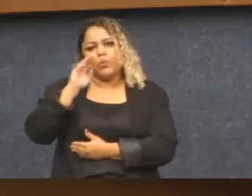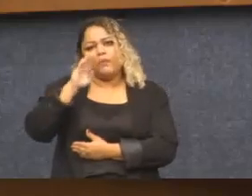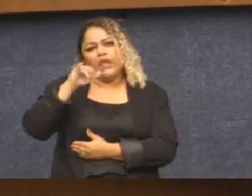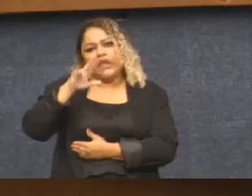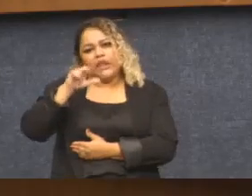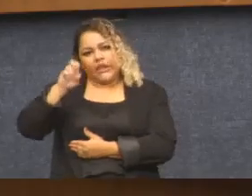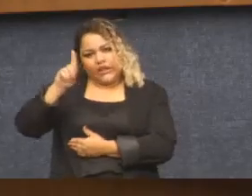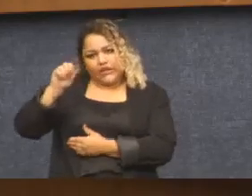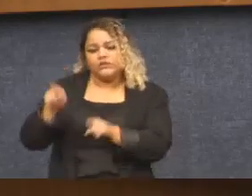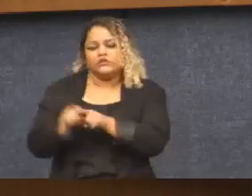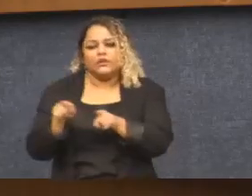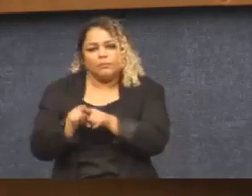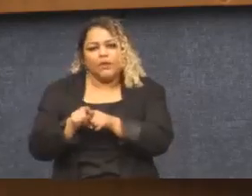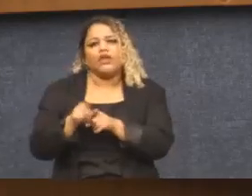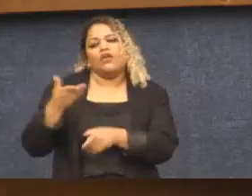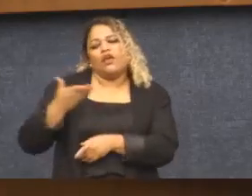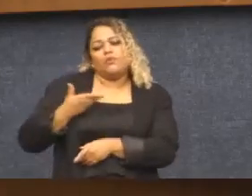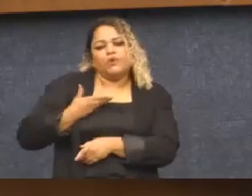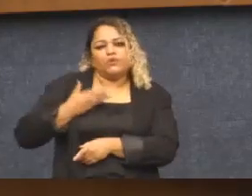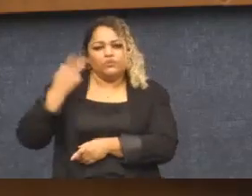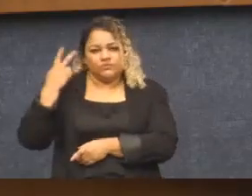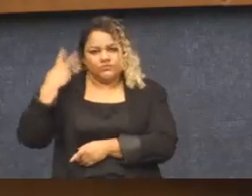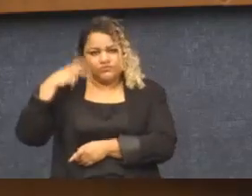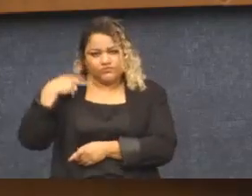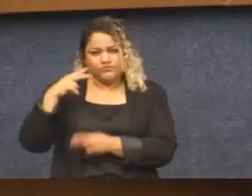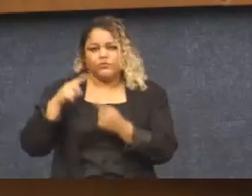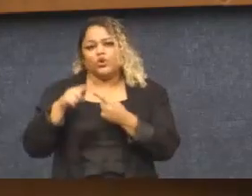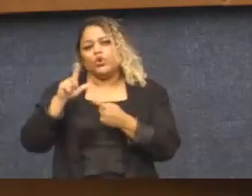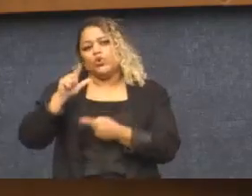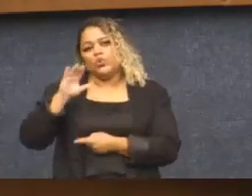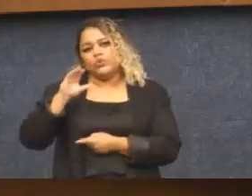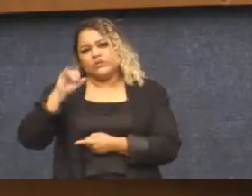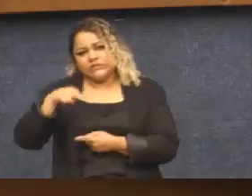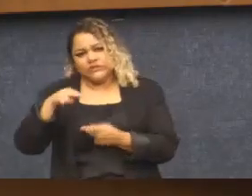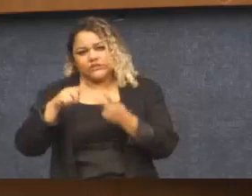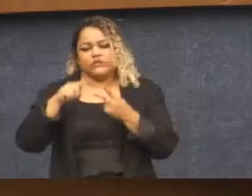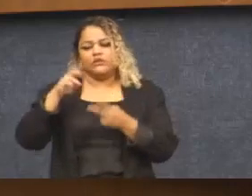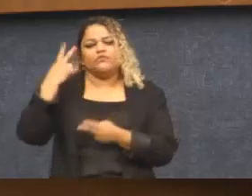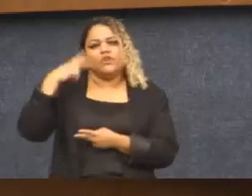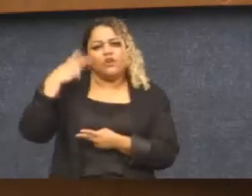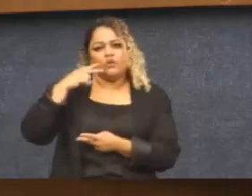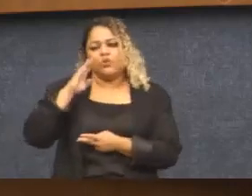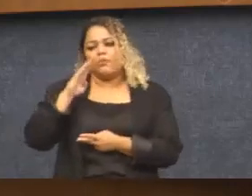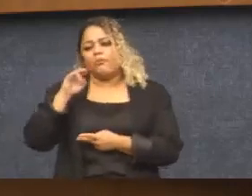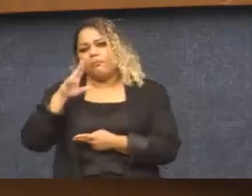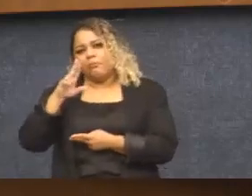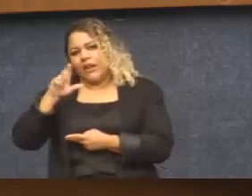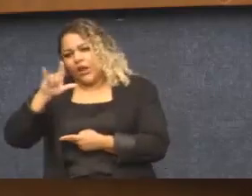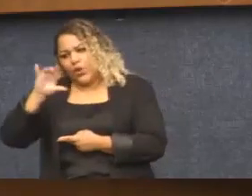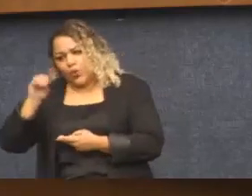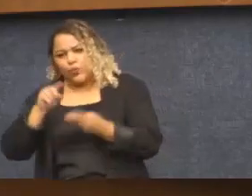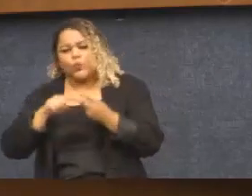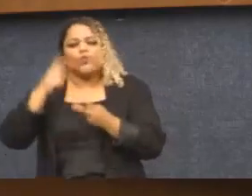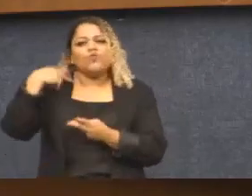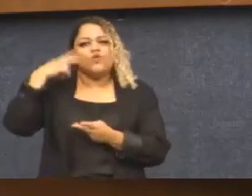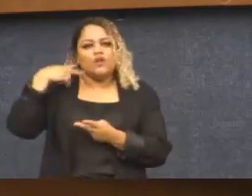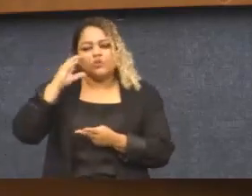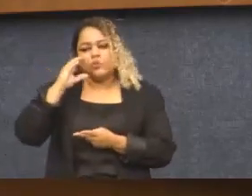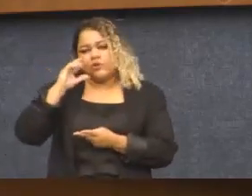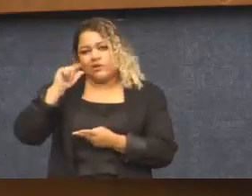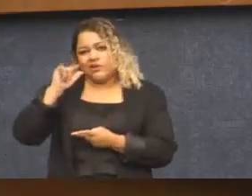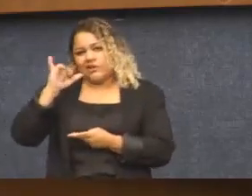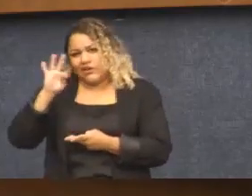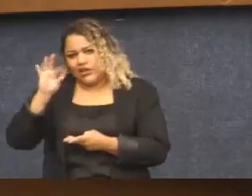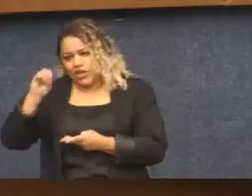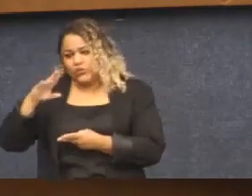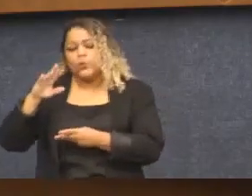colegas vereadores, vereador Wilcinho, vereador Braulio, vereador Cleiton, que fizeram com que o processo andasse rapidamente